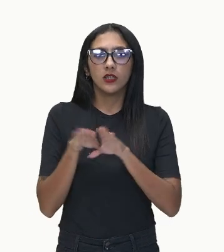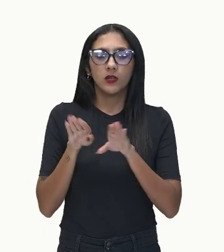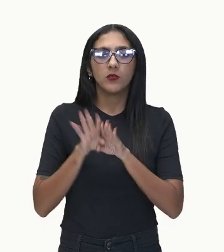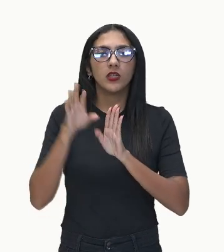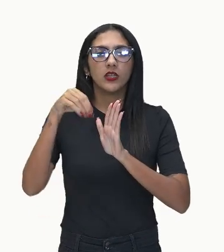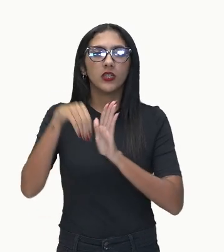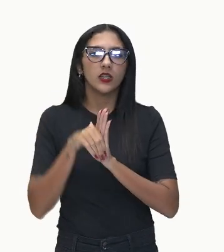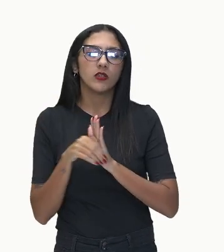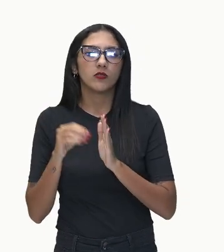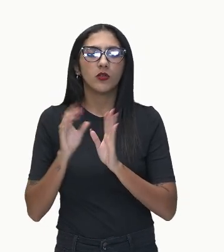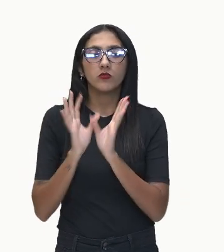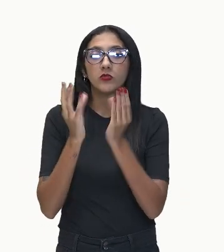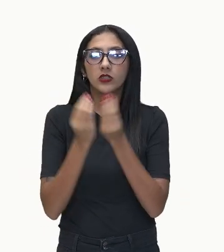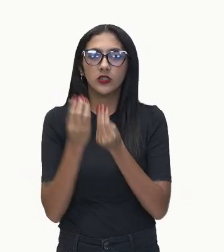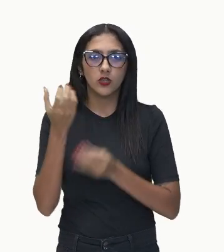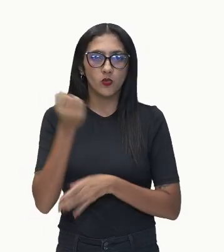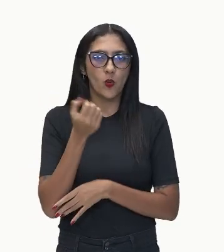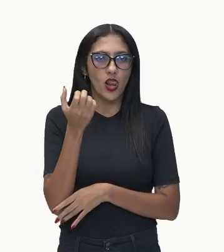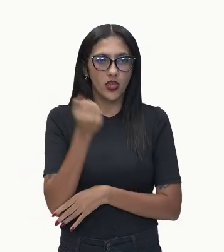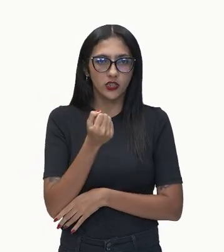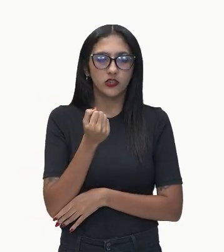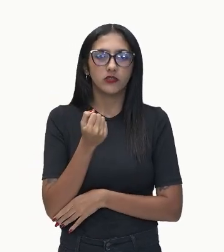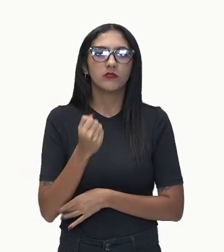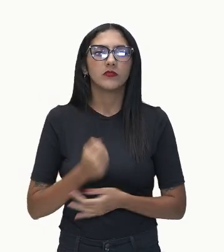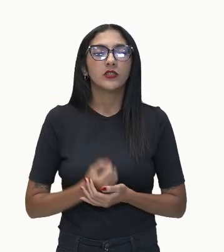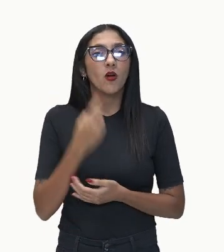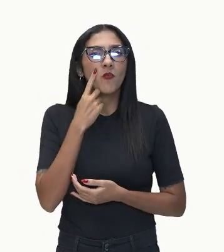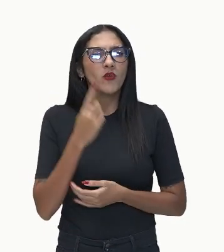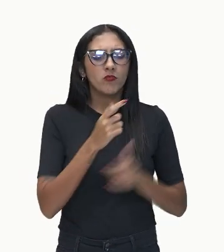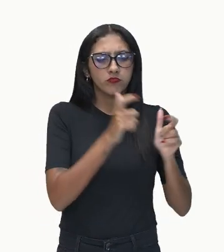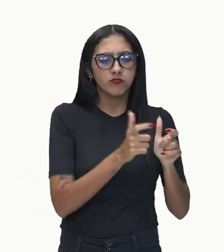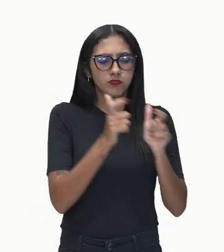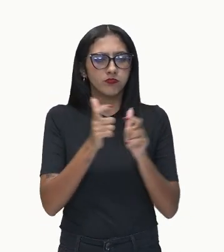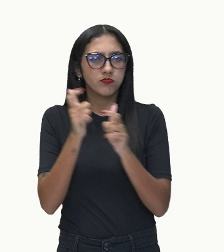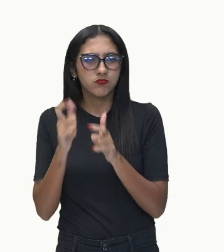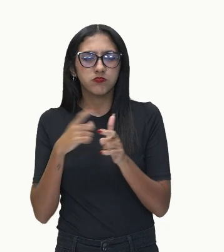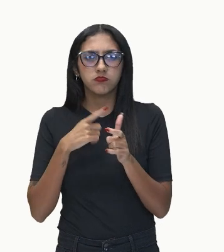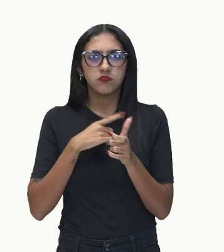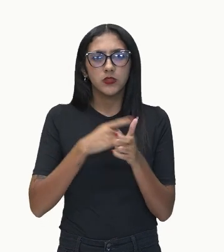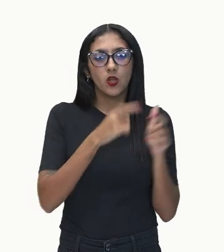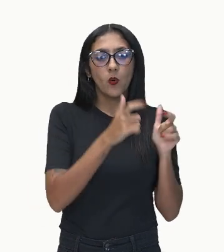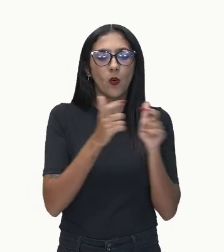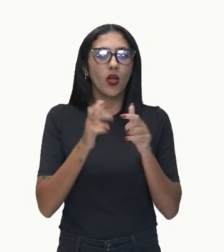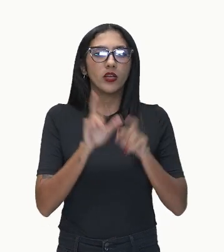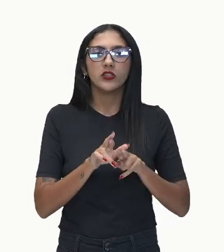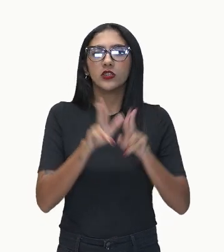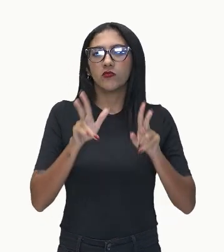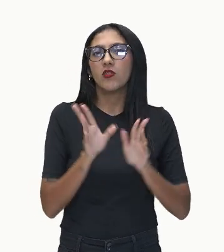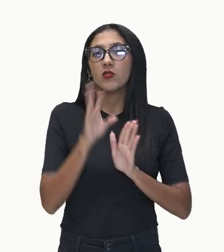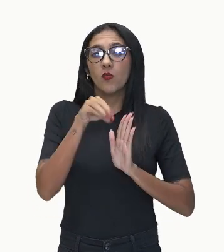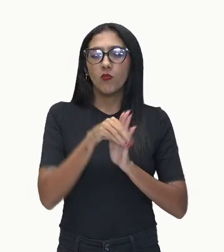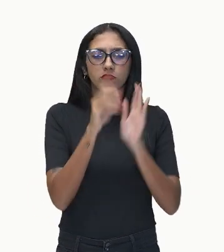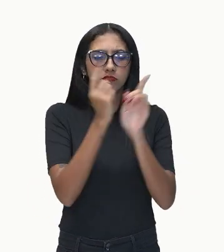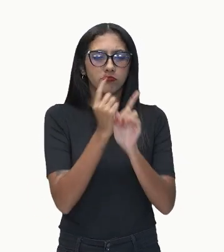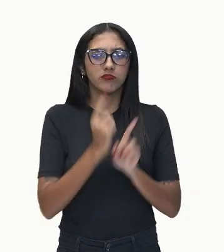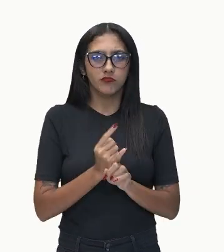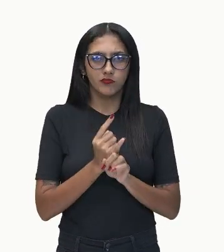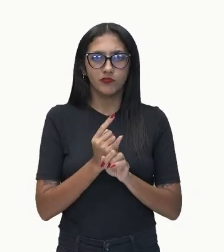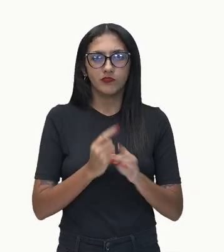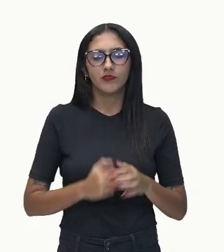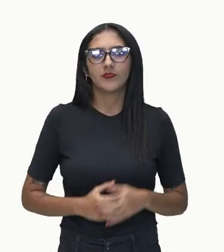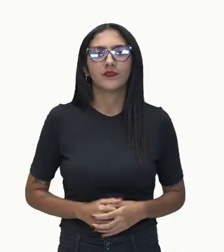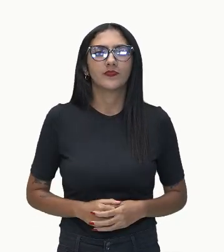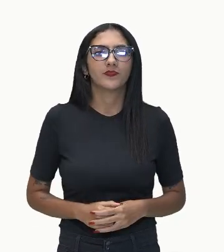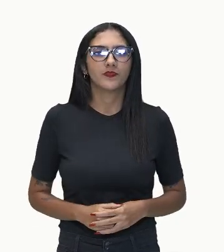leite. Observem que cada um é encontrado em locais diferentes. Então, esses são os monossacarídeos.